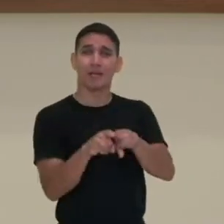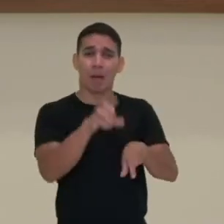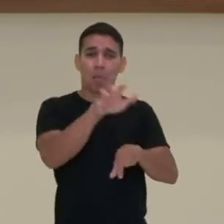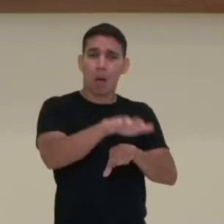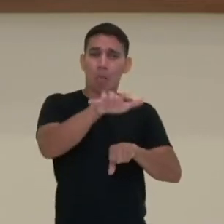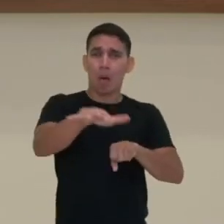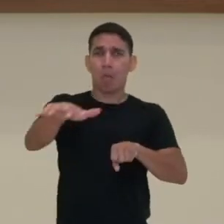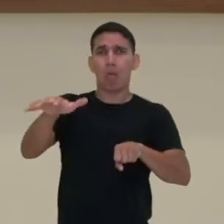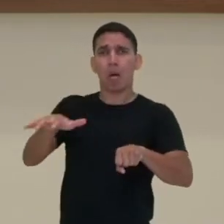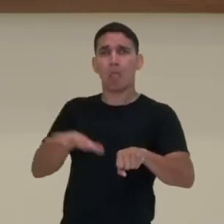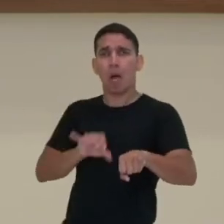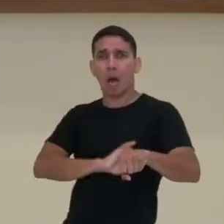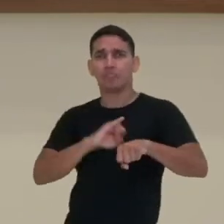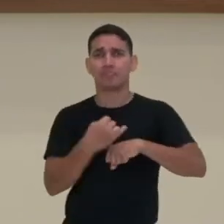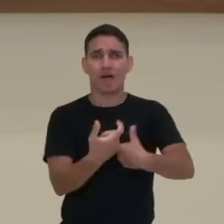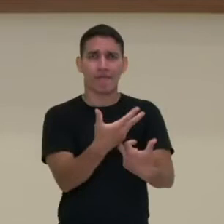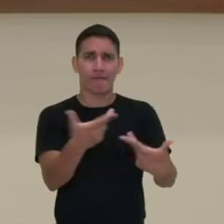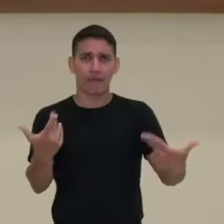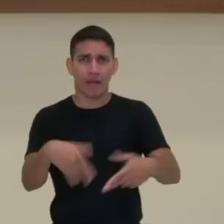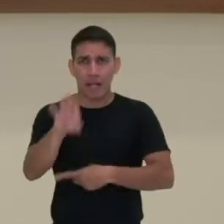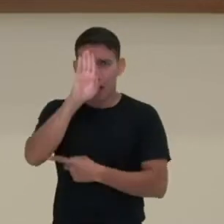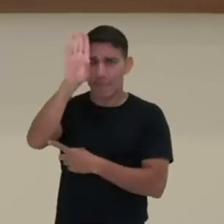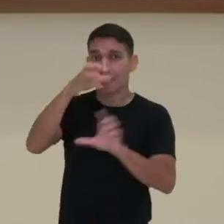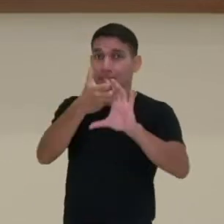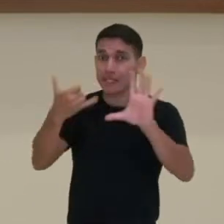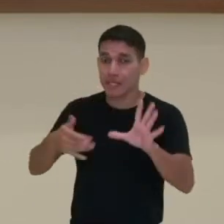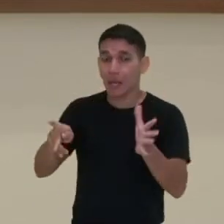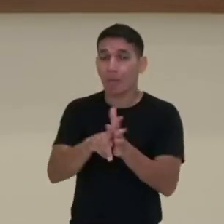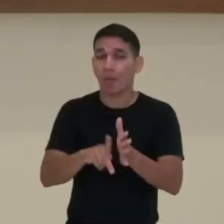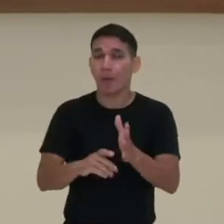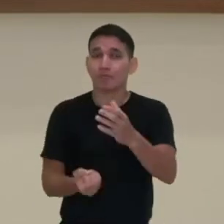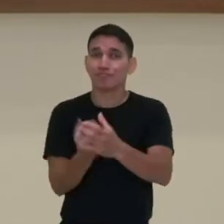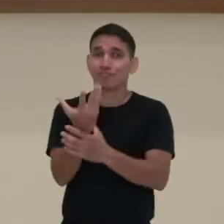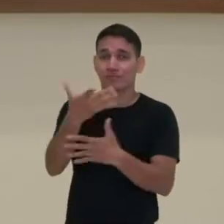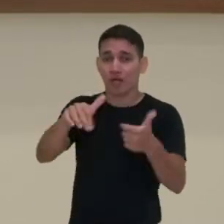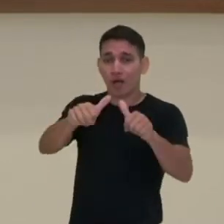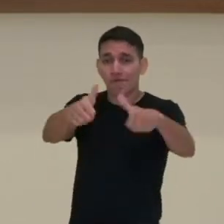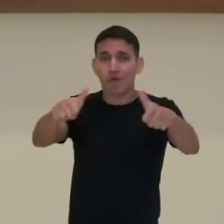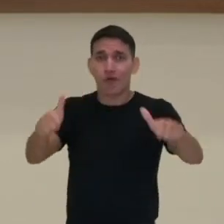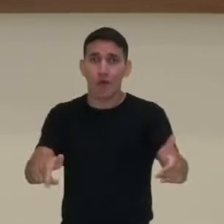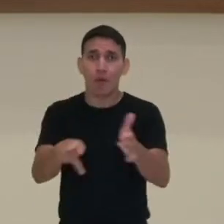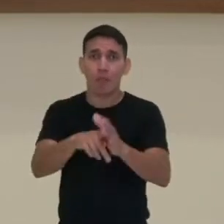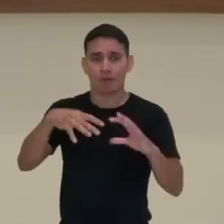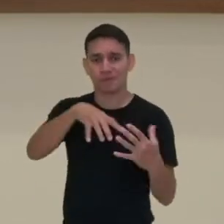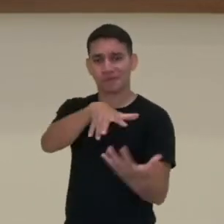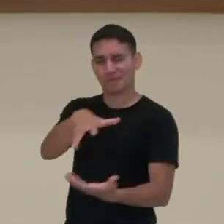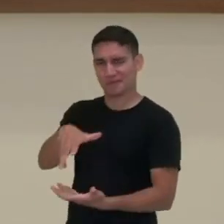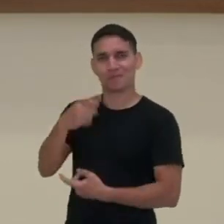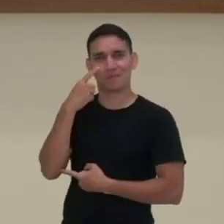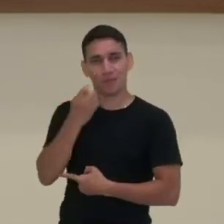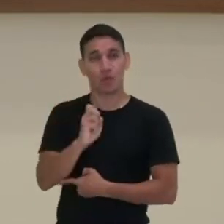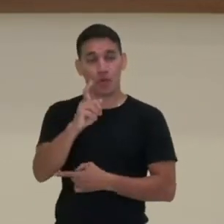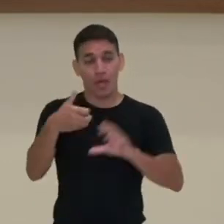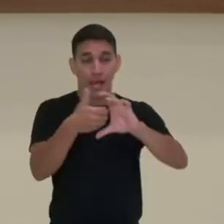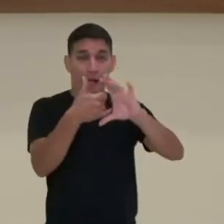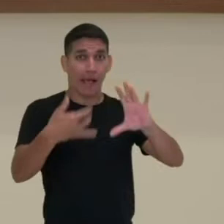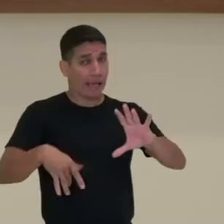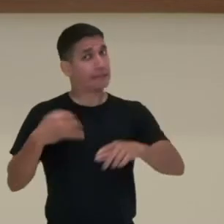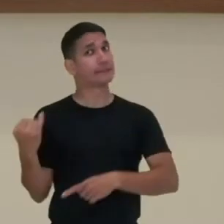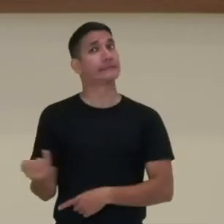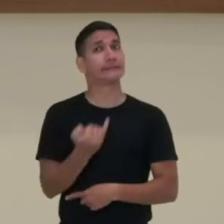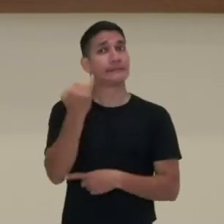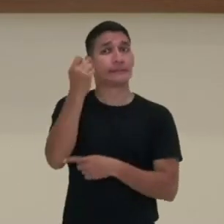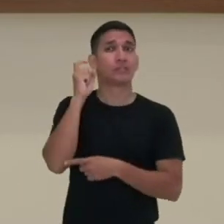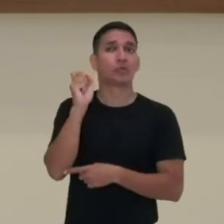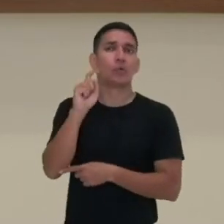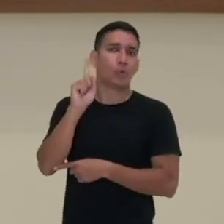arquipélagos, as principais características dessas formações da superfície terrestre. Características bem